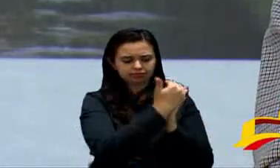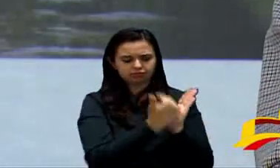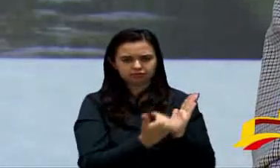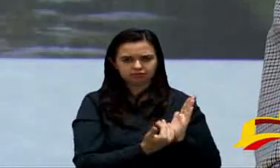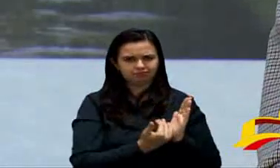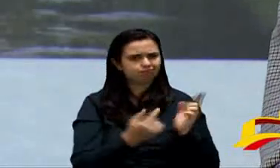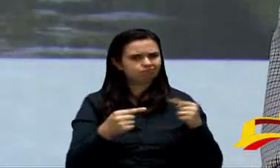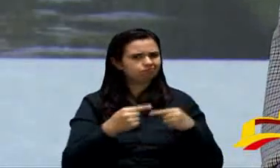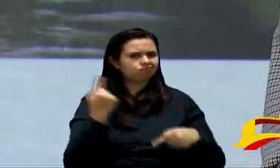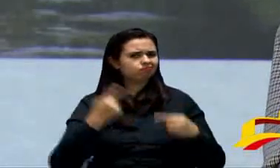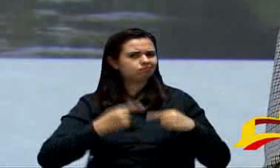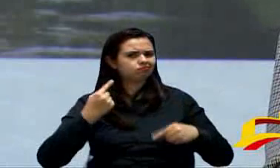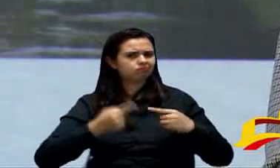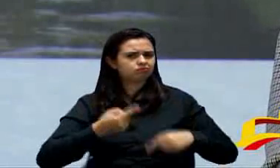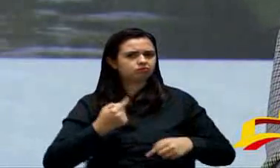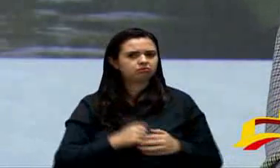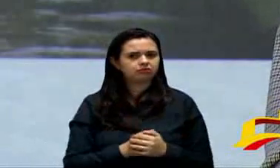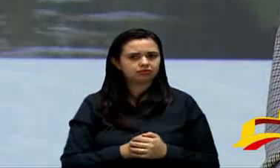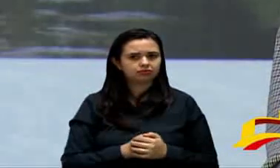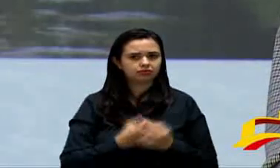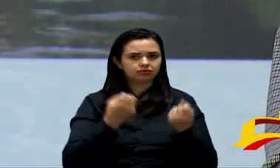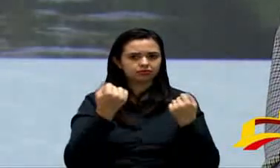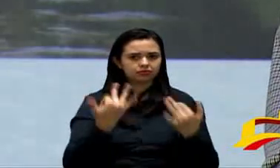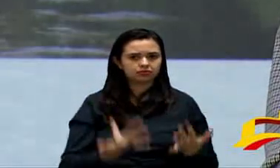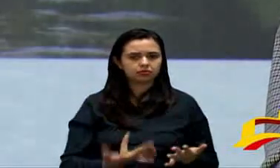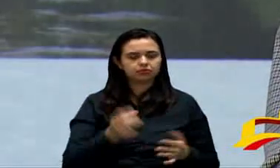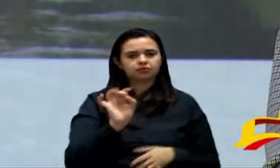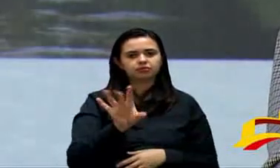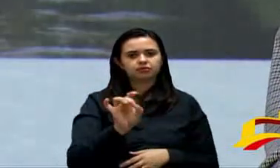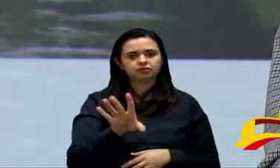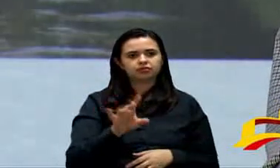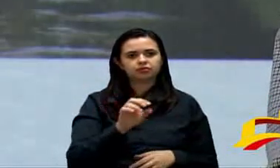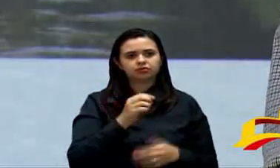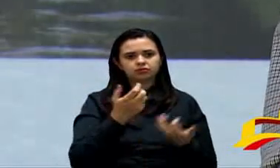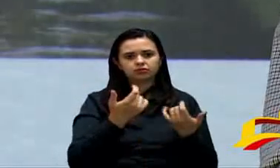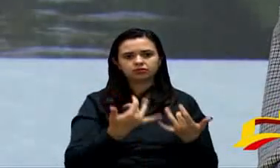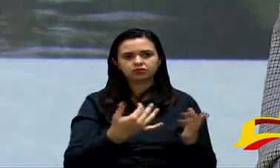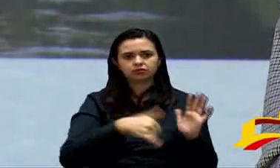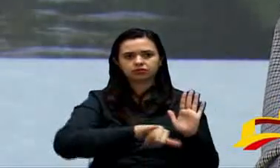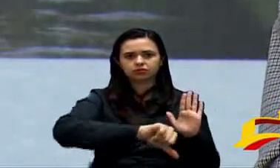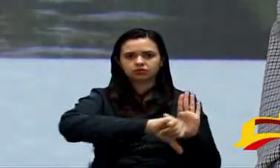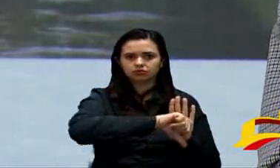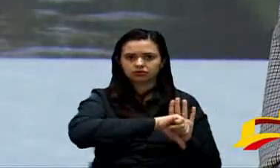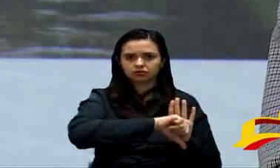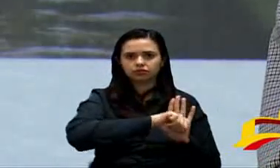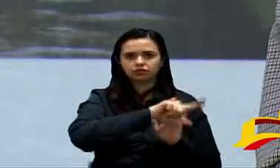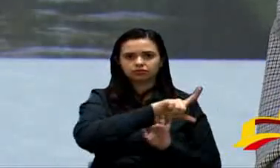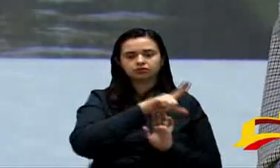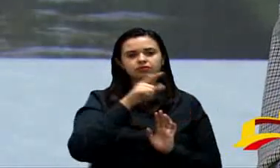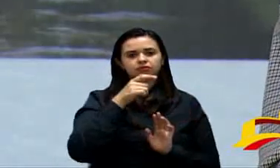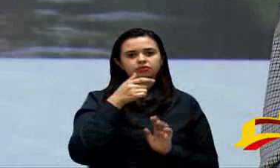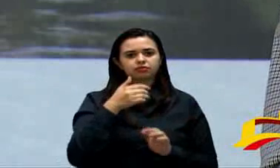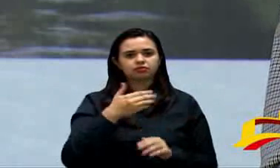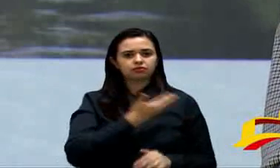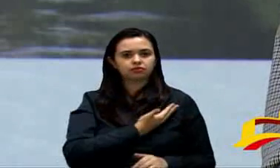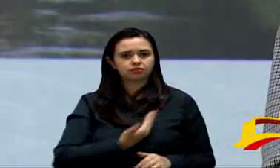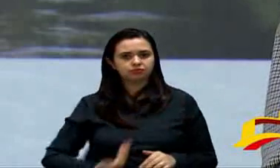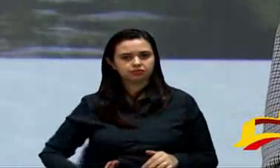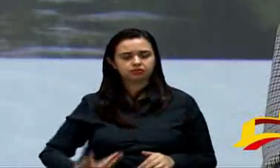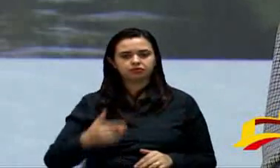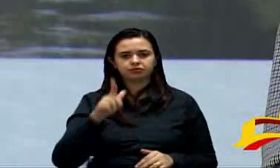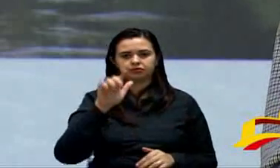Expressam apenas e tão somente o desejo de criminalizar a exitosa e corajosa ação da governadora Fátima Bezerra e de toda a sua